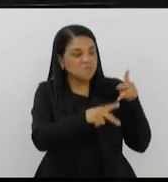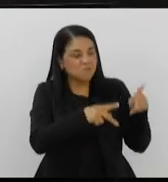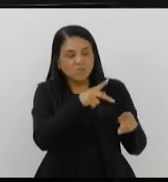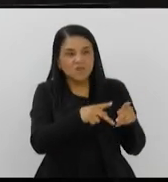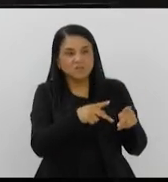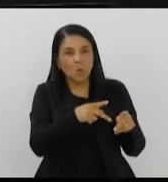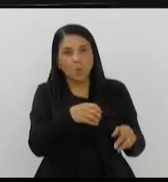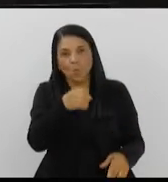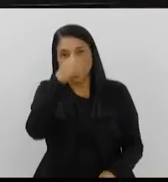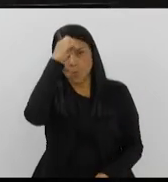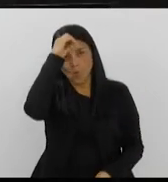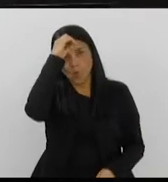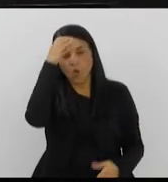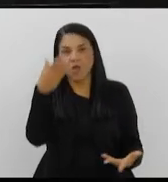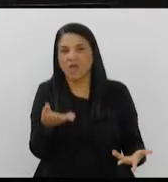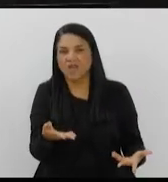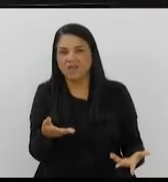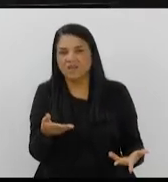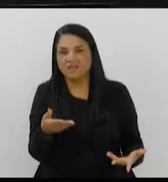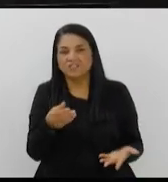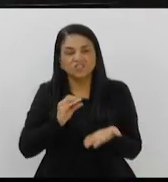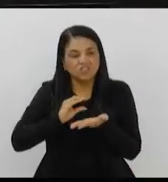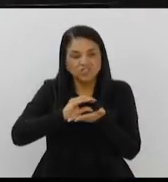para onde esse dinheiro está sendo aplicado.